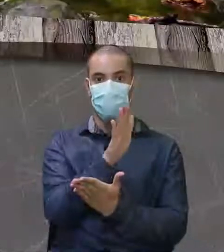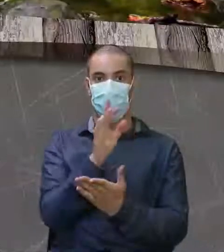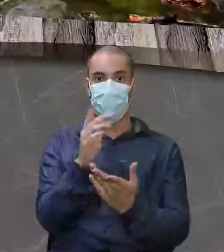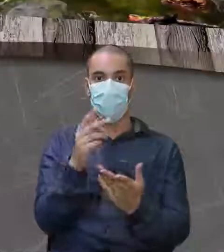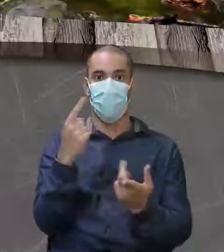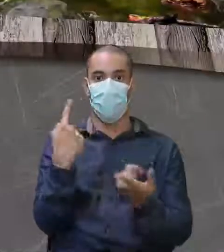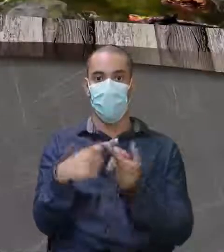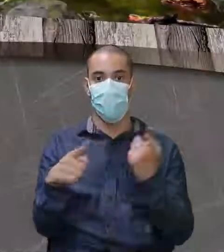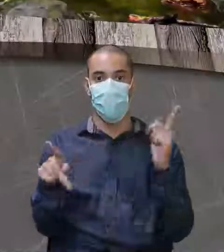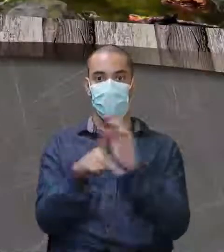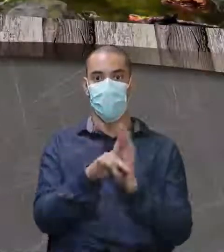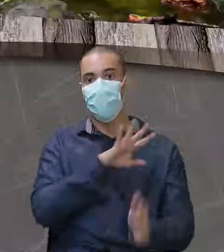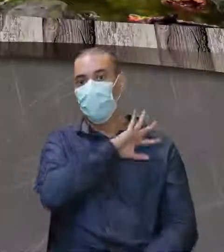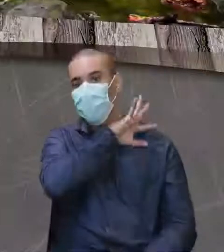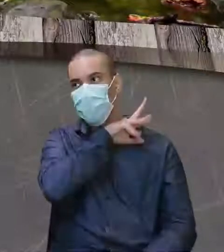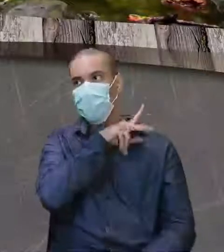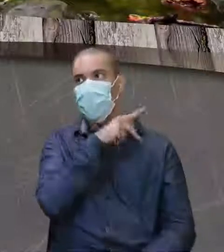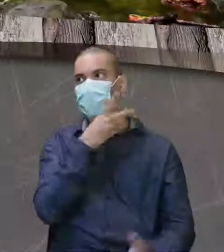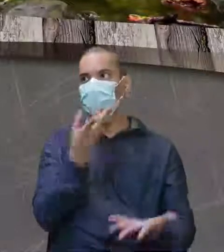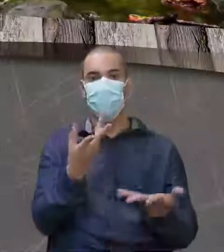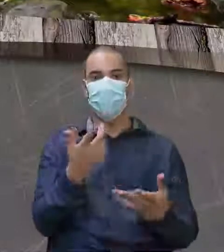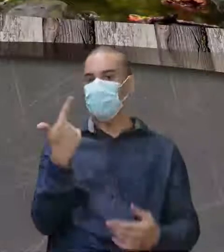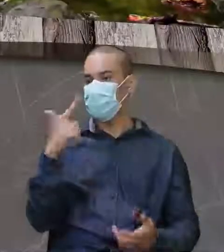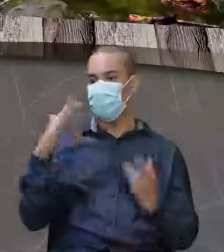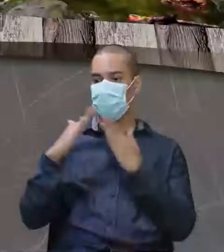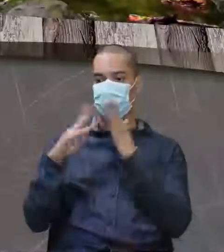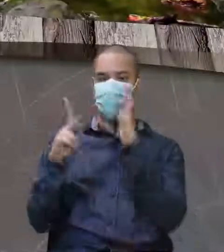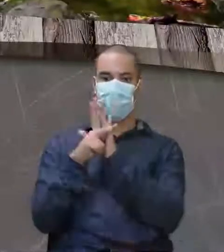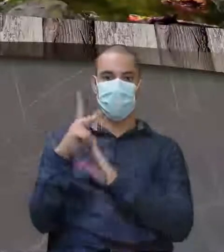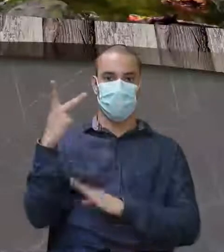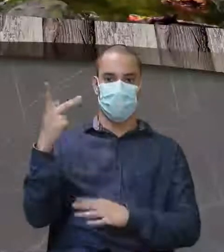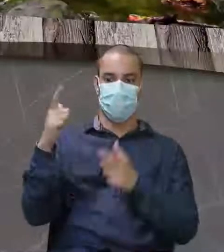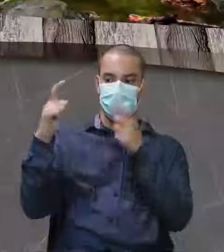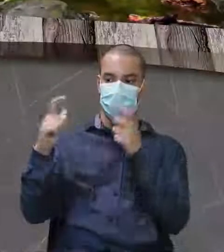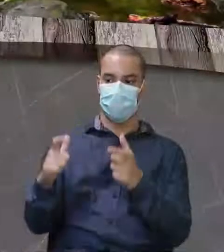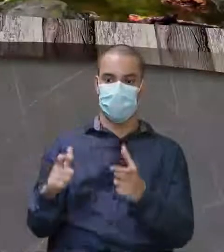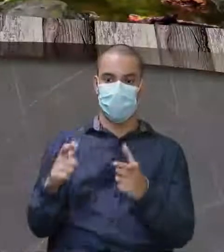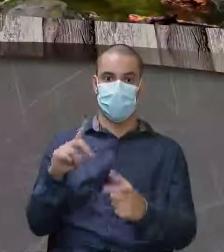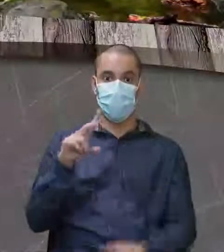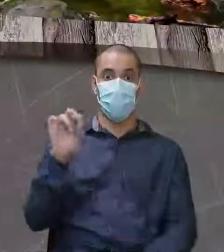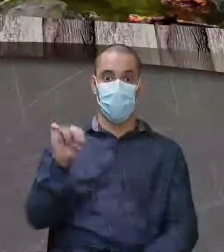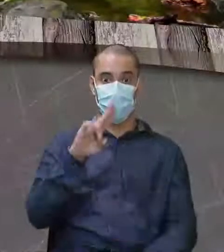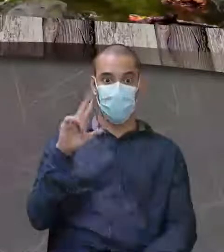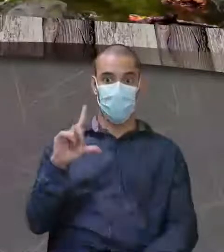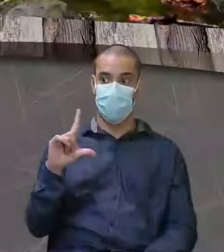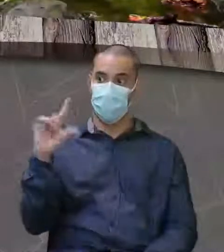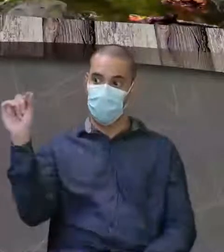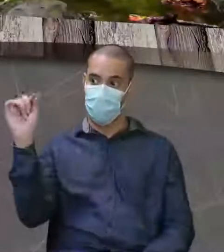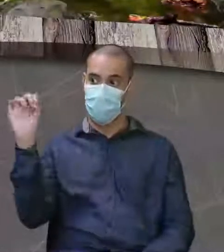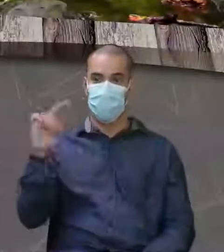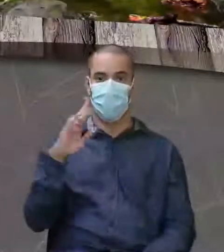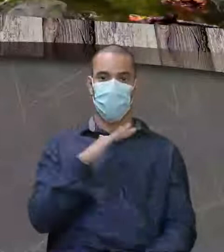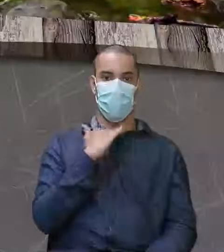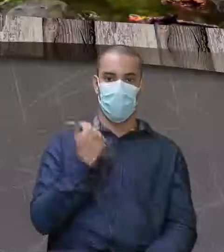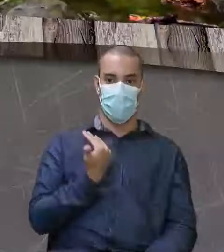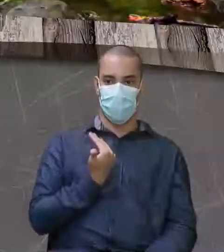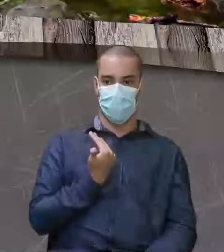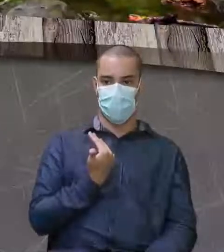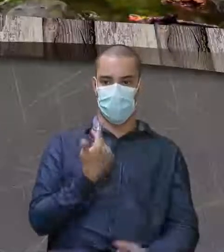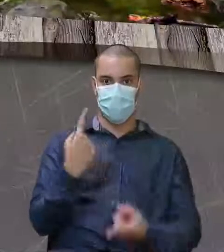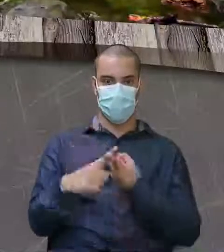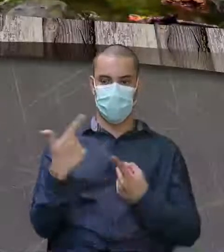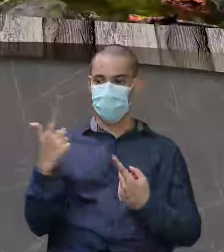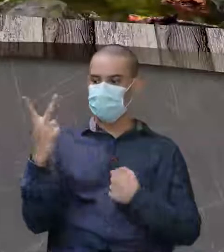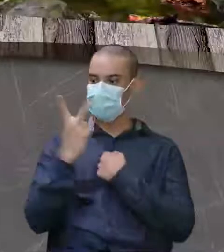justamente dos animais. Se o animal não tem mais a casa dele para morar, ou ele vai embora dali, ou ele vai acabar morrendo, porque ele fica